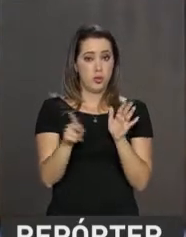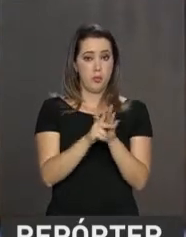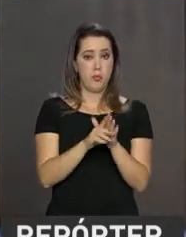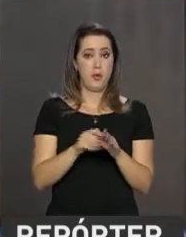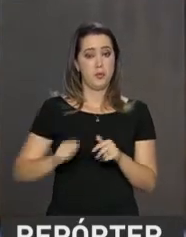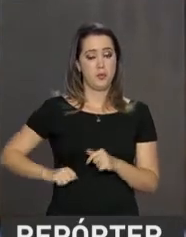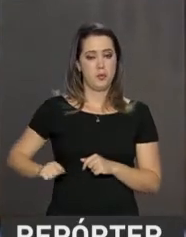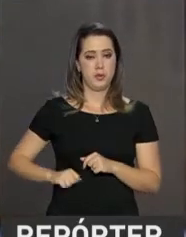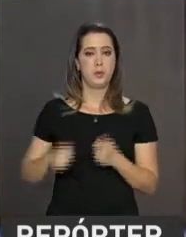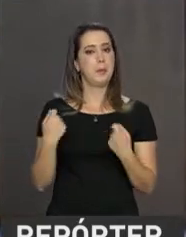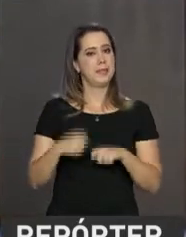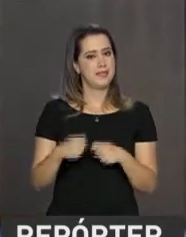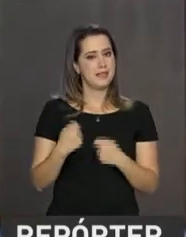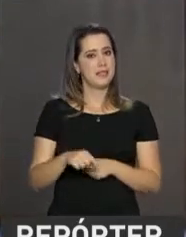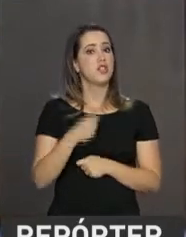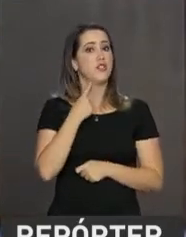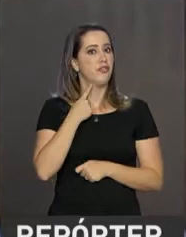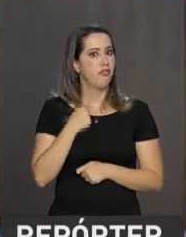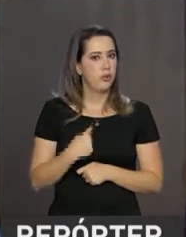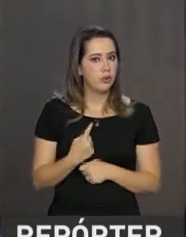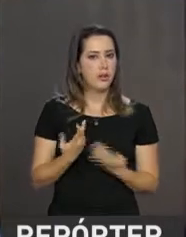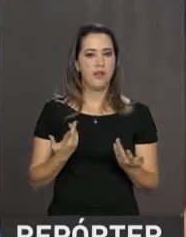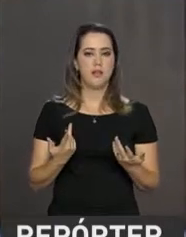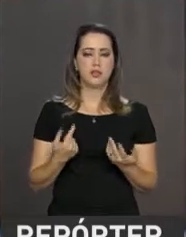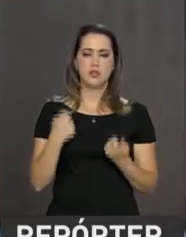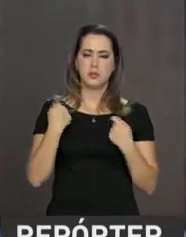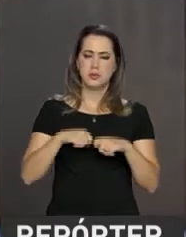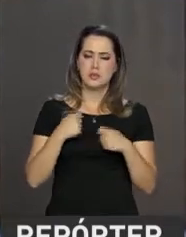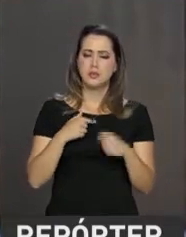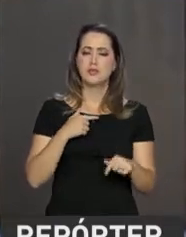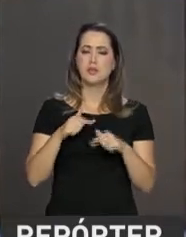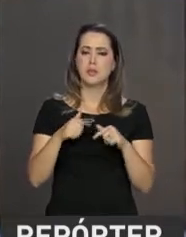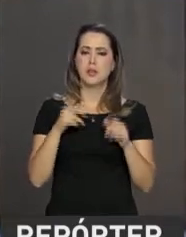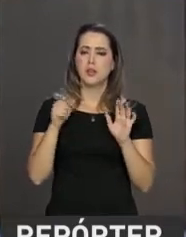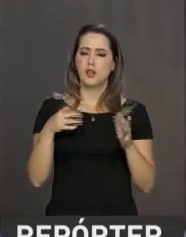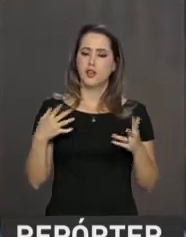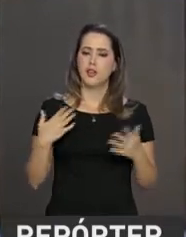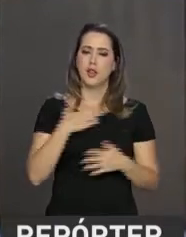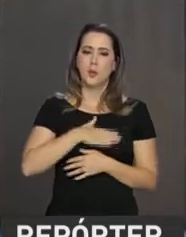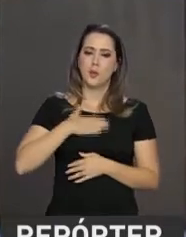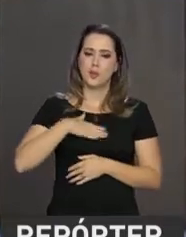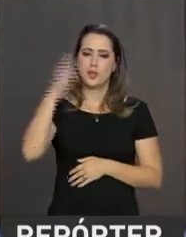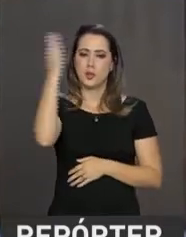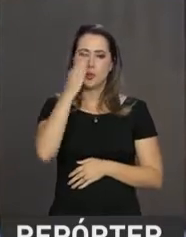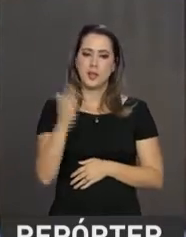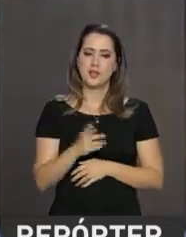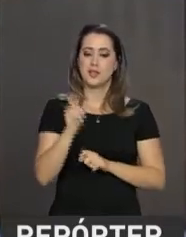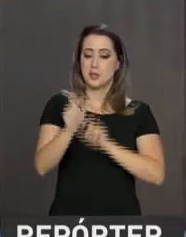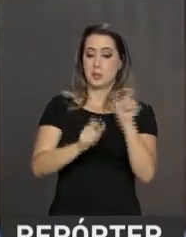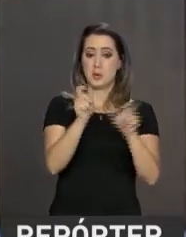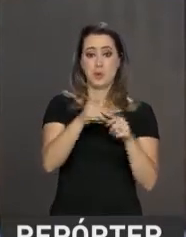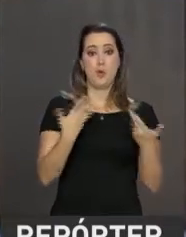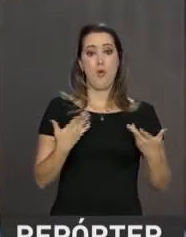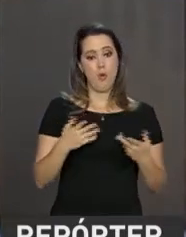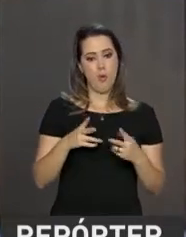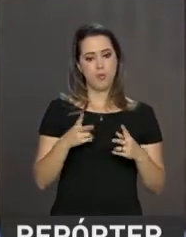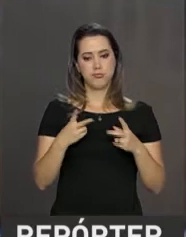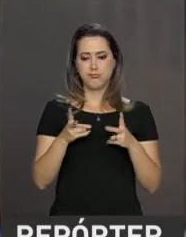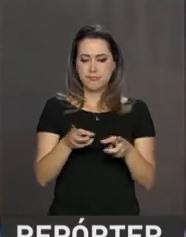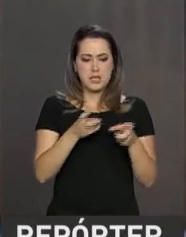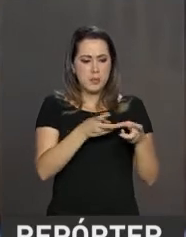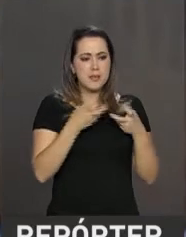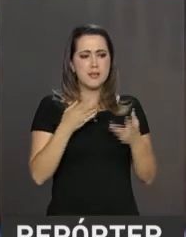vocação, vocação de serviço. E tem que ter uma qualidade que é gostar do Brasil, gostar da gente brasileira, se identificar com o